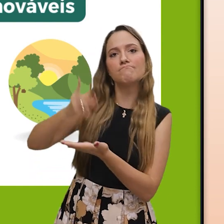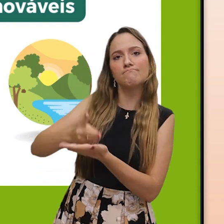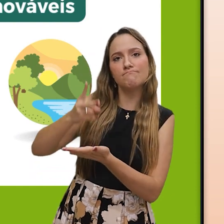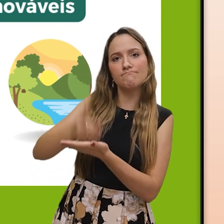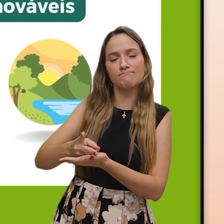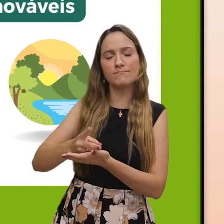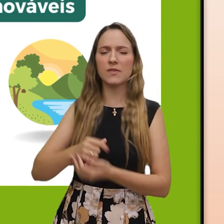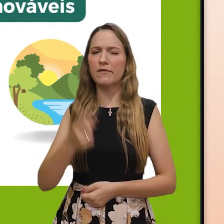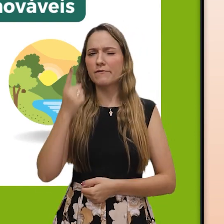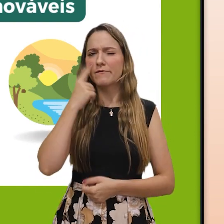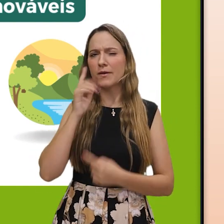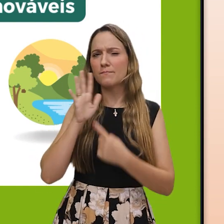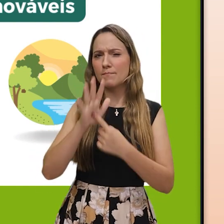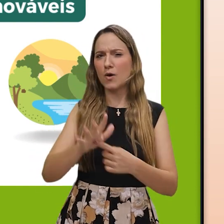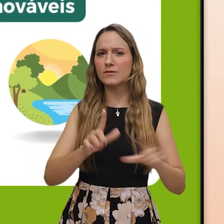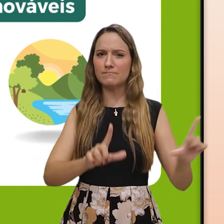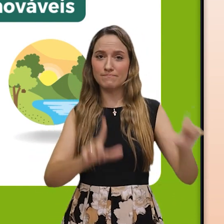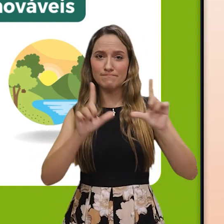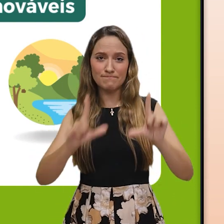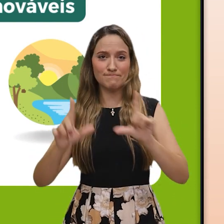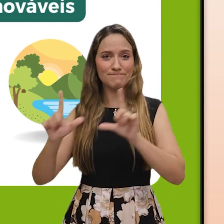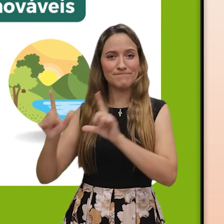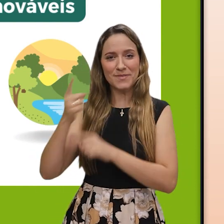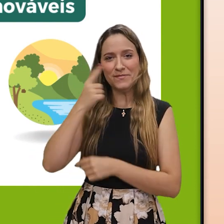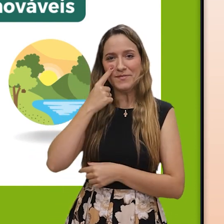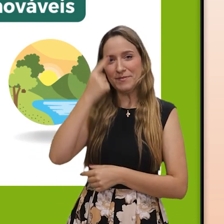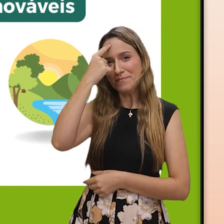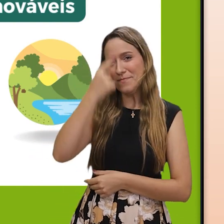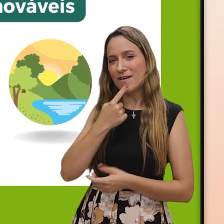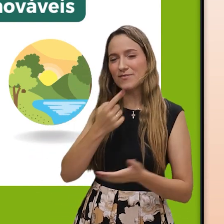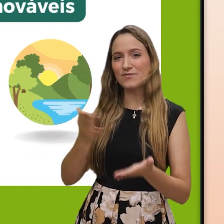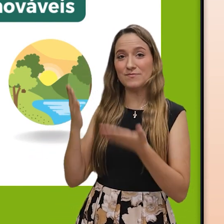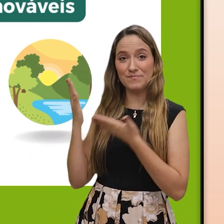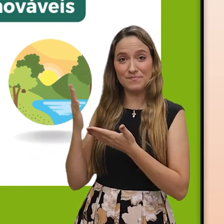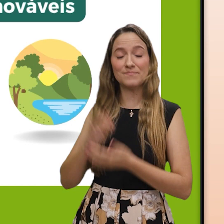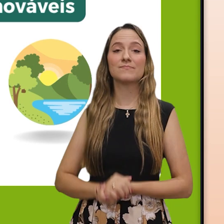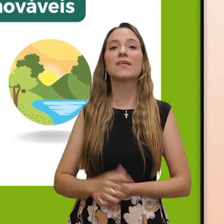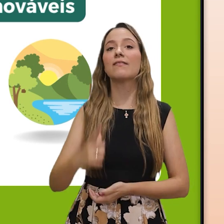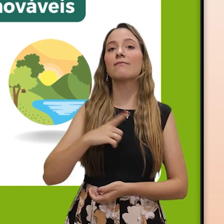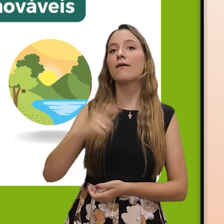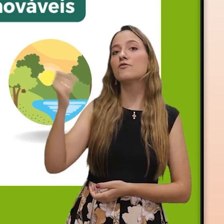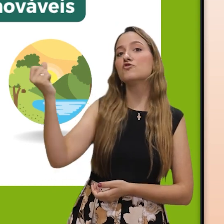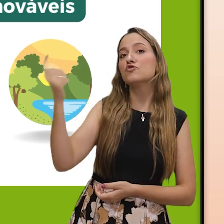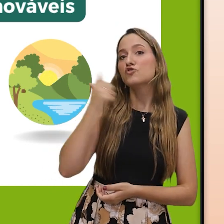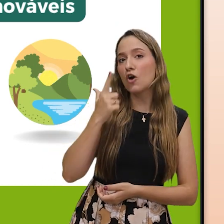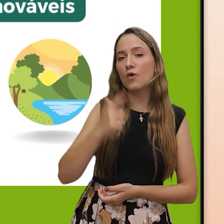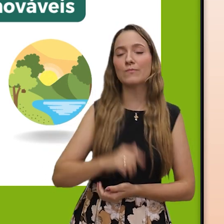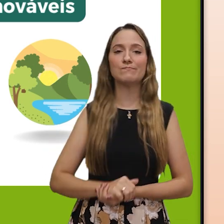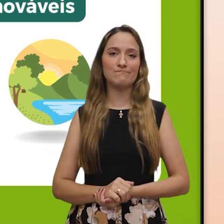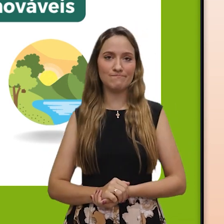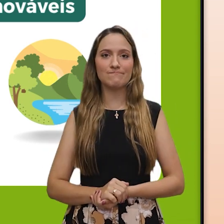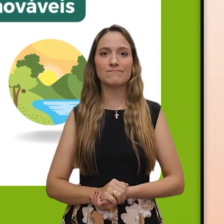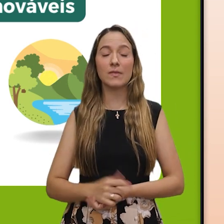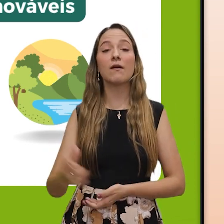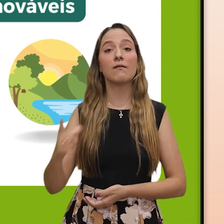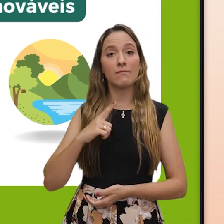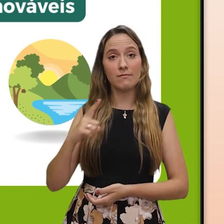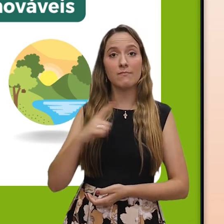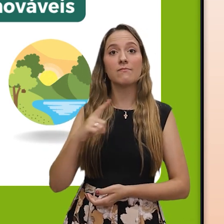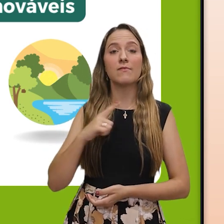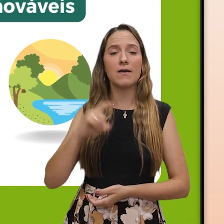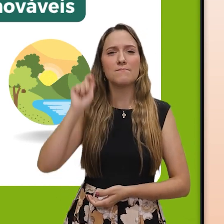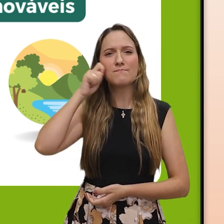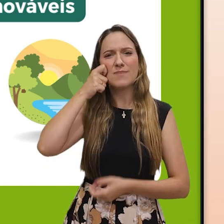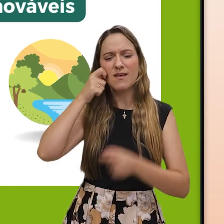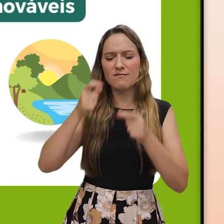renováveis e recursos não renováveis. Observe aí as imagens. Nós temos o sol, nós